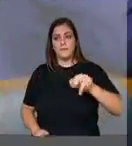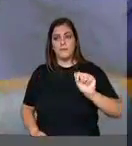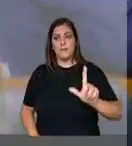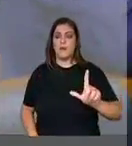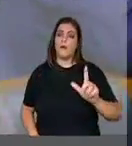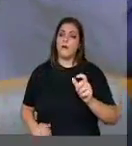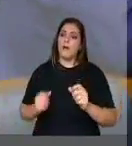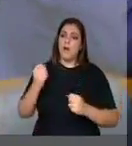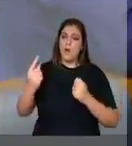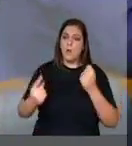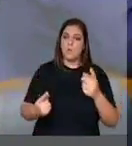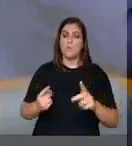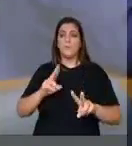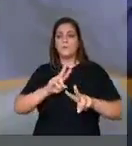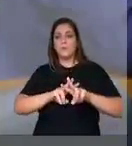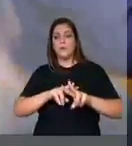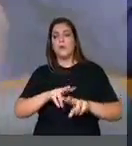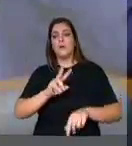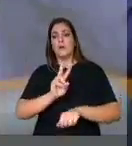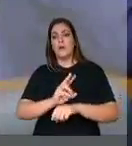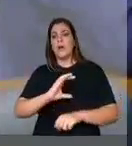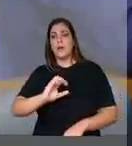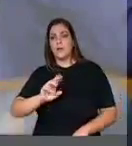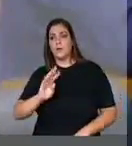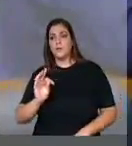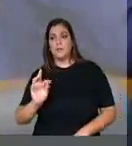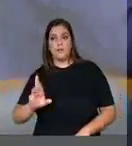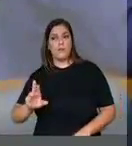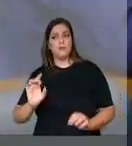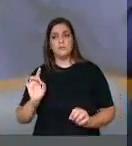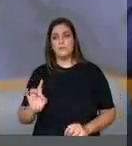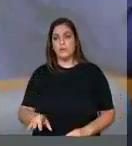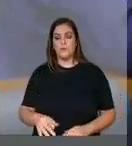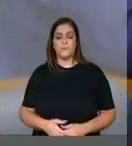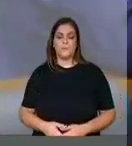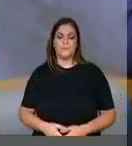cautelares. Portanto, espero que o Supremo Tribunal Federal não se curve as pressões e respeite.